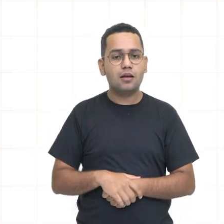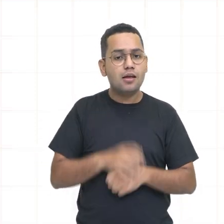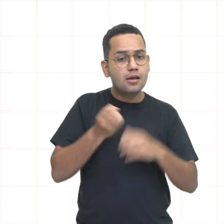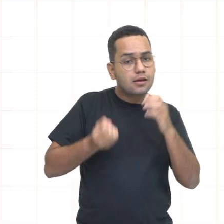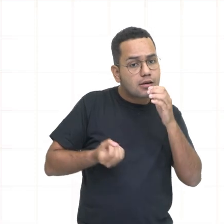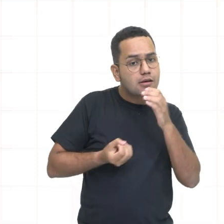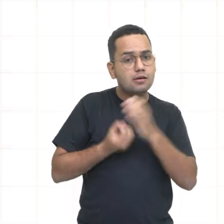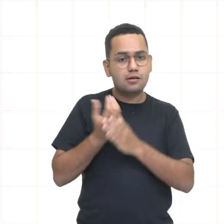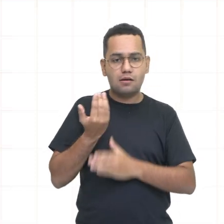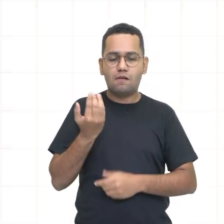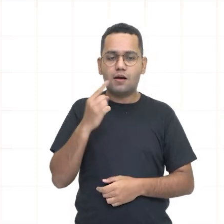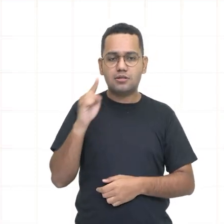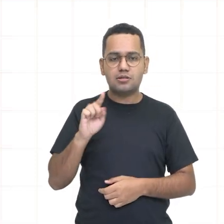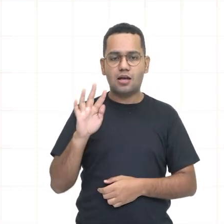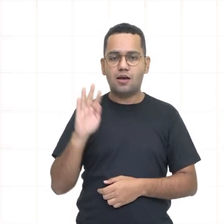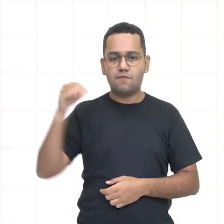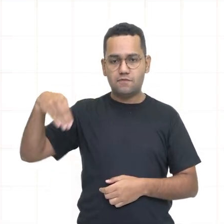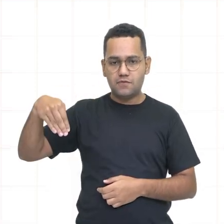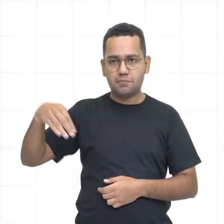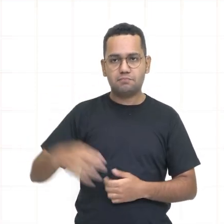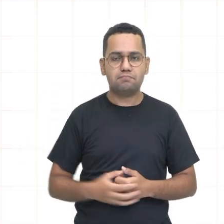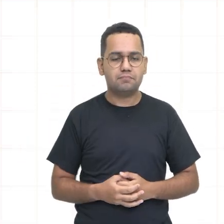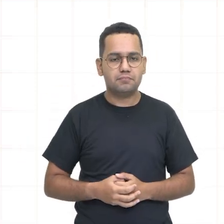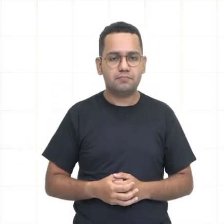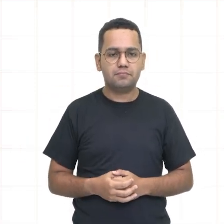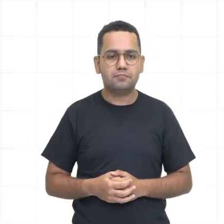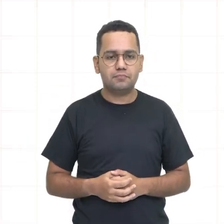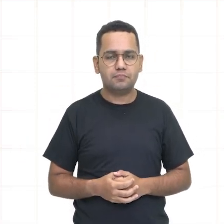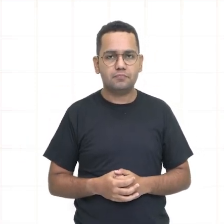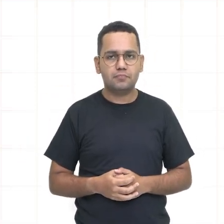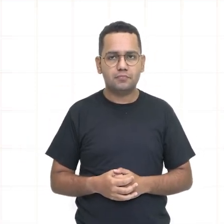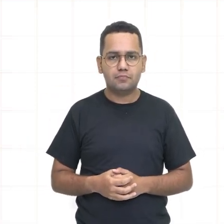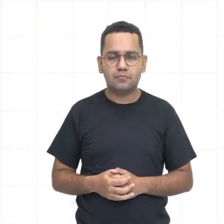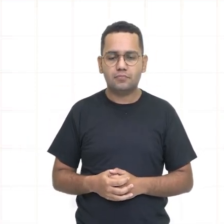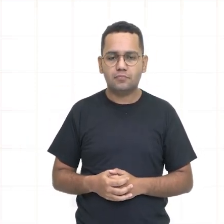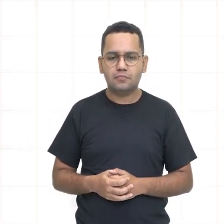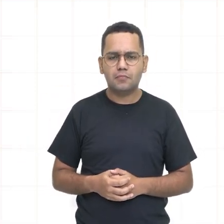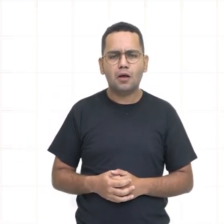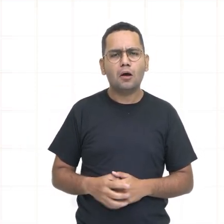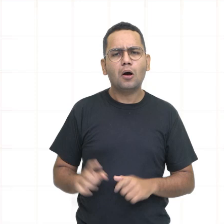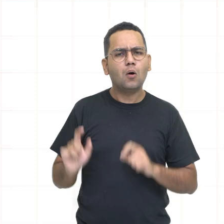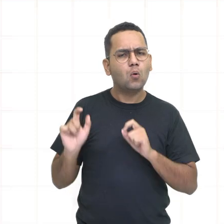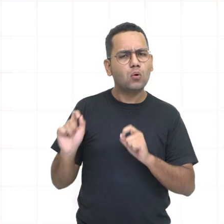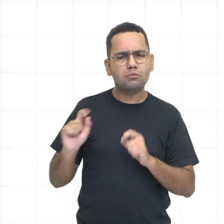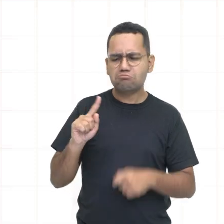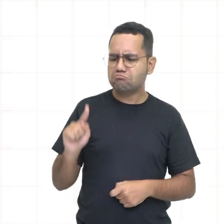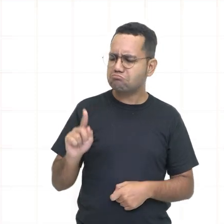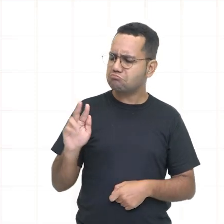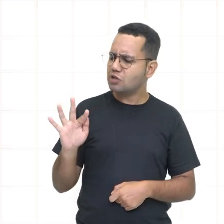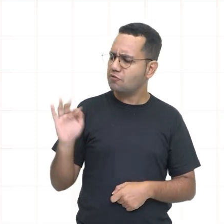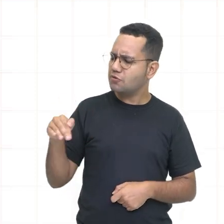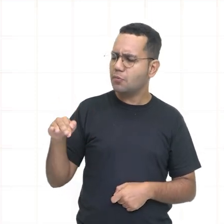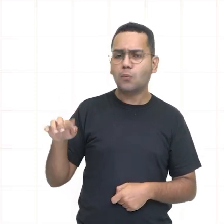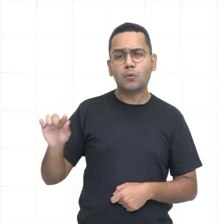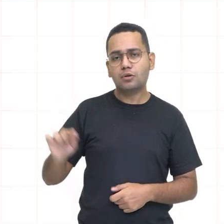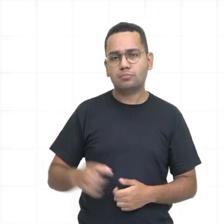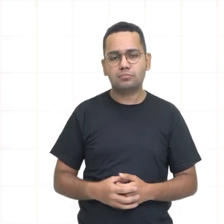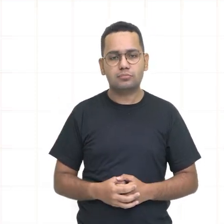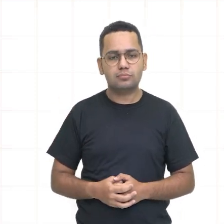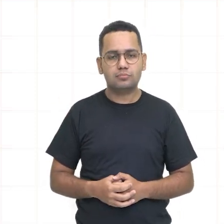a Zona Franca de Manaus. Galera, o que é uma Zona Franca? É basicamente uma